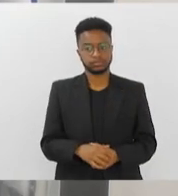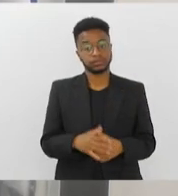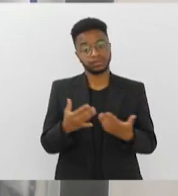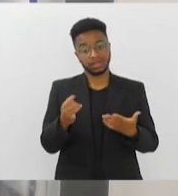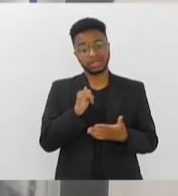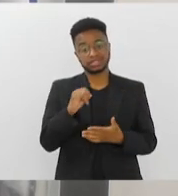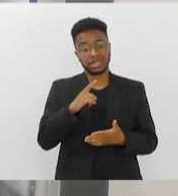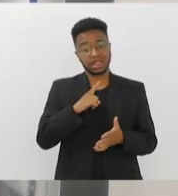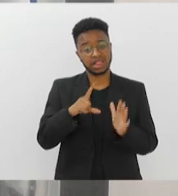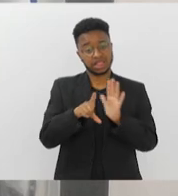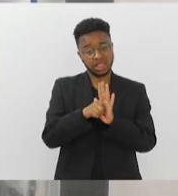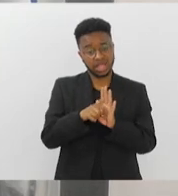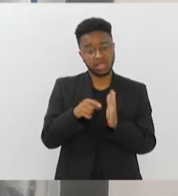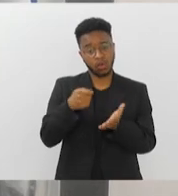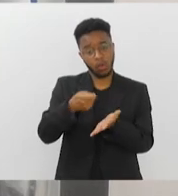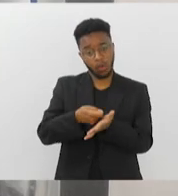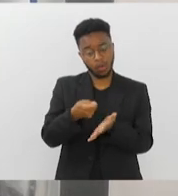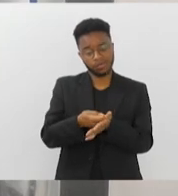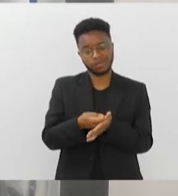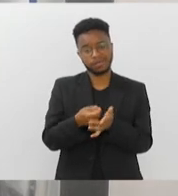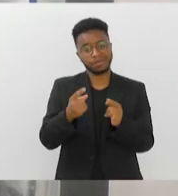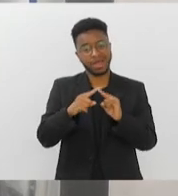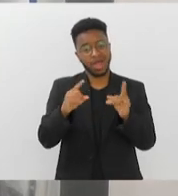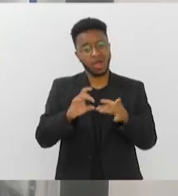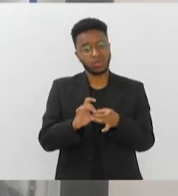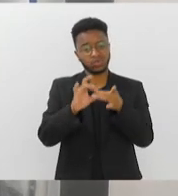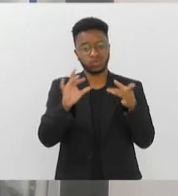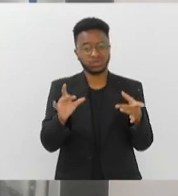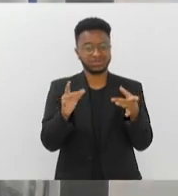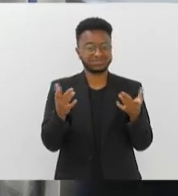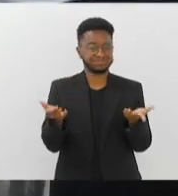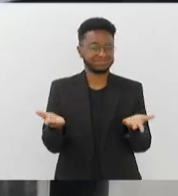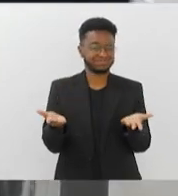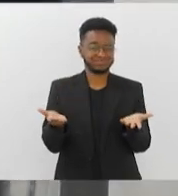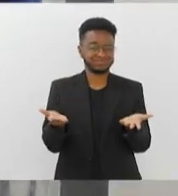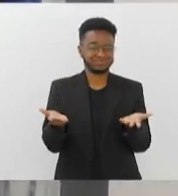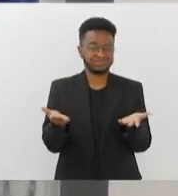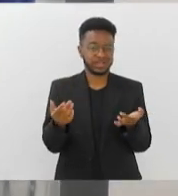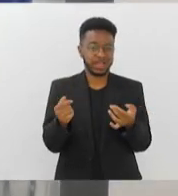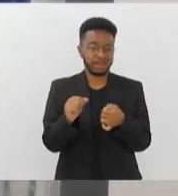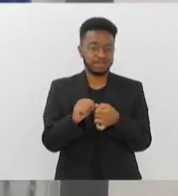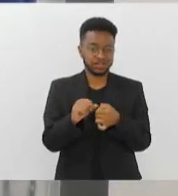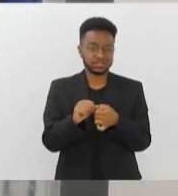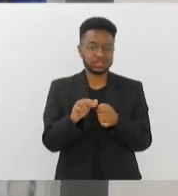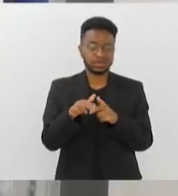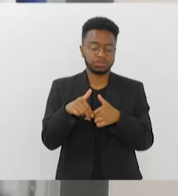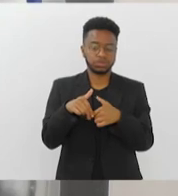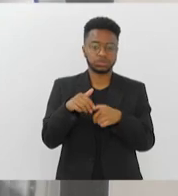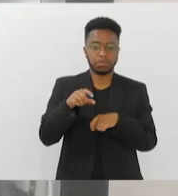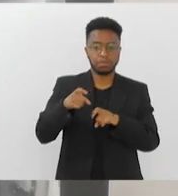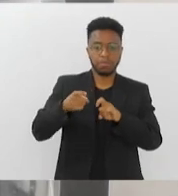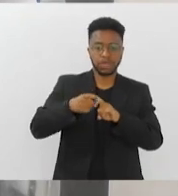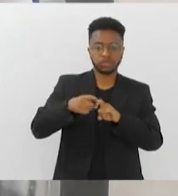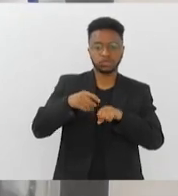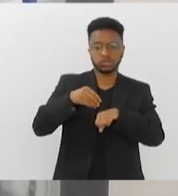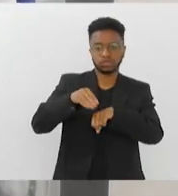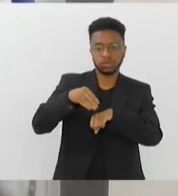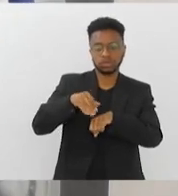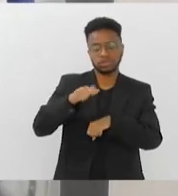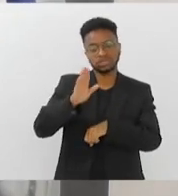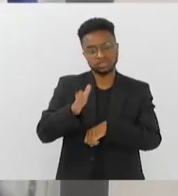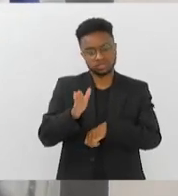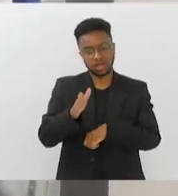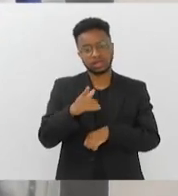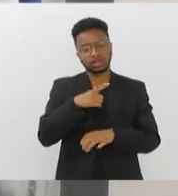lei impositiva, mas autoriza a fazer mediante recomendação médica, na verdade, a